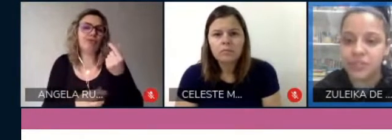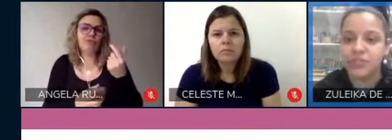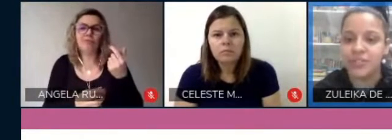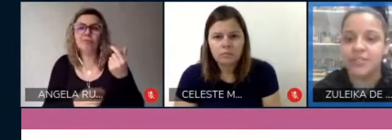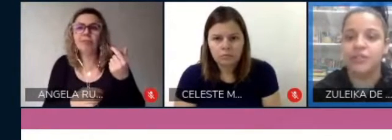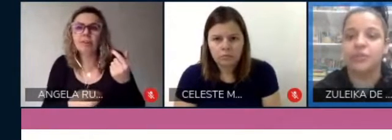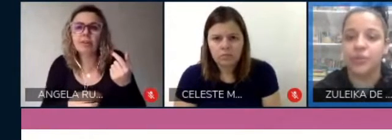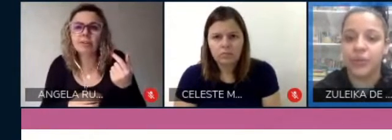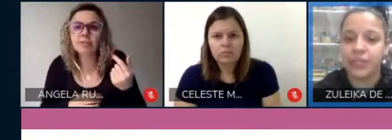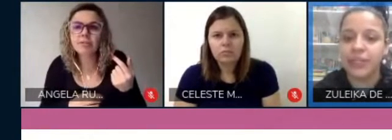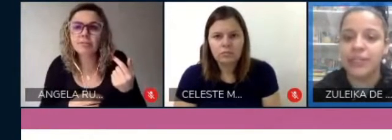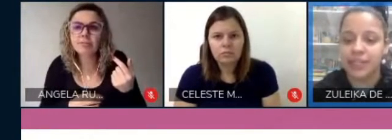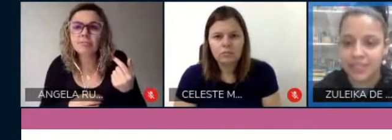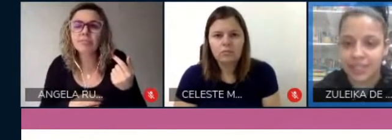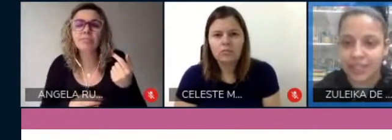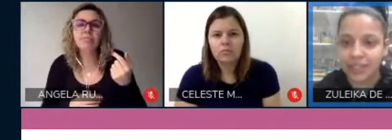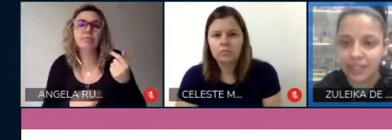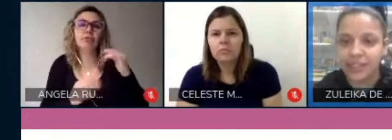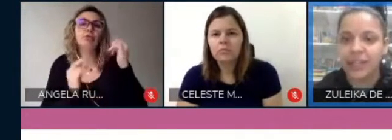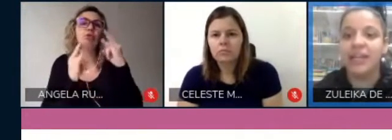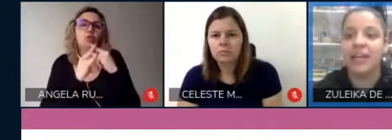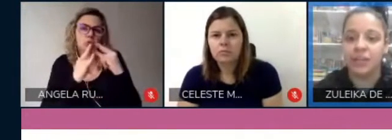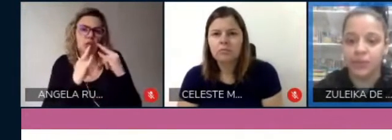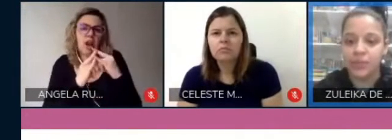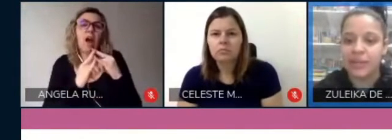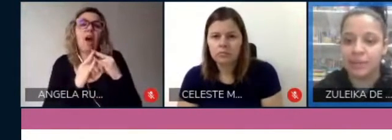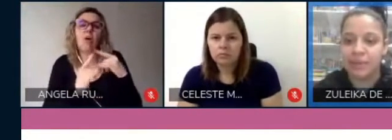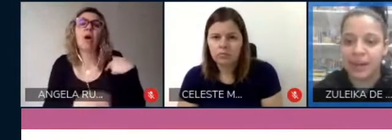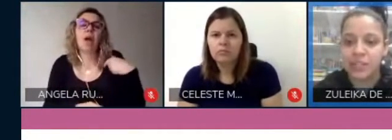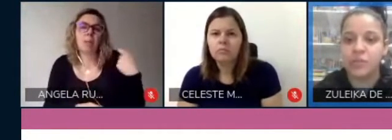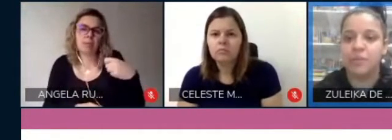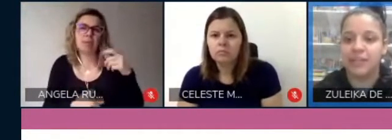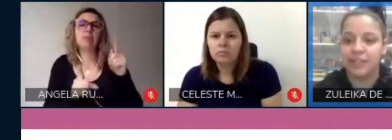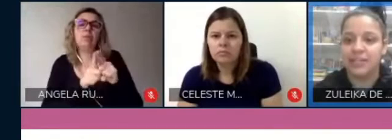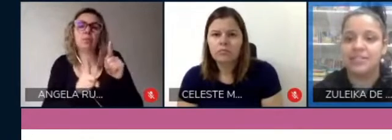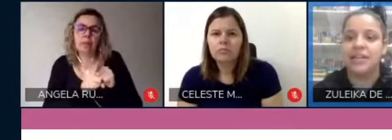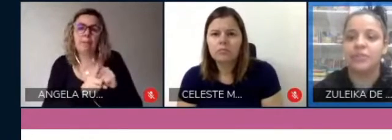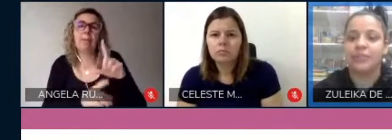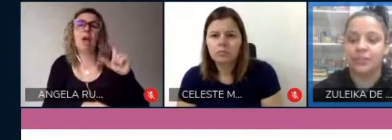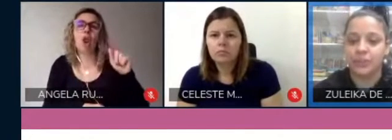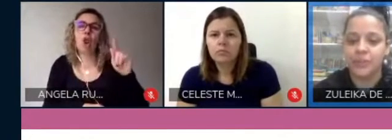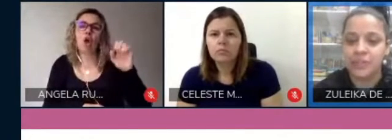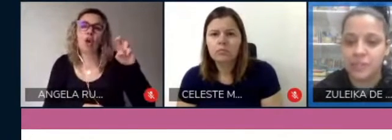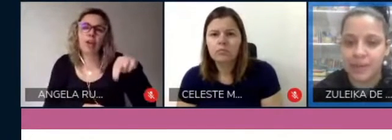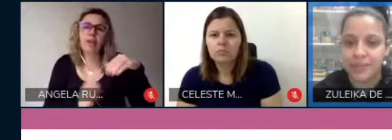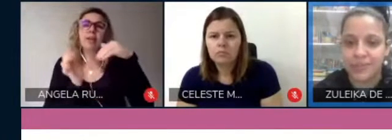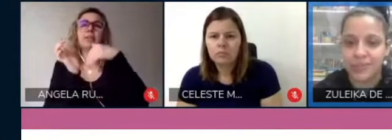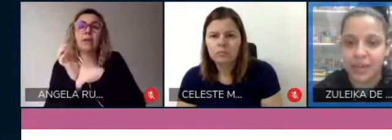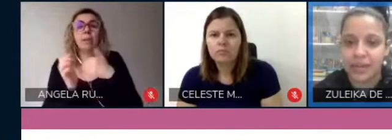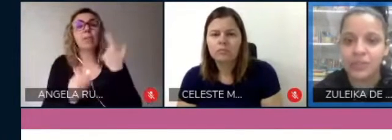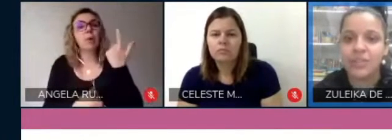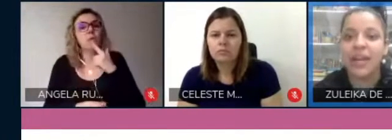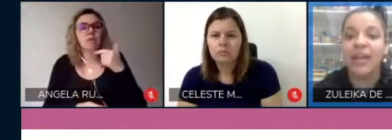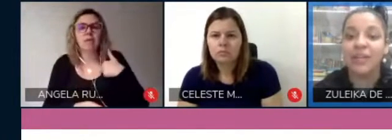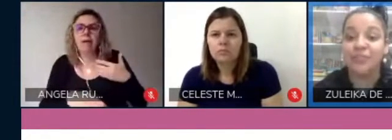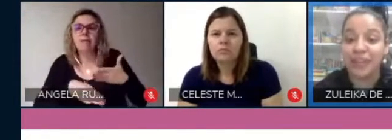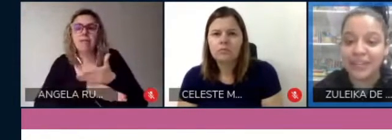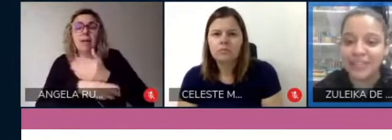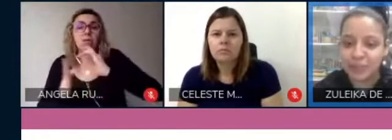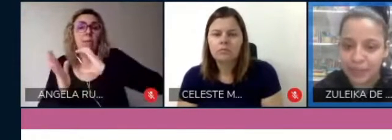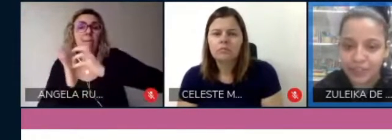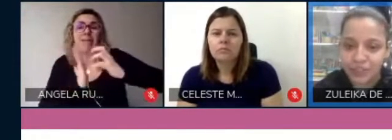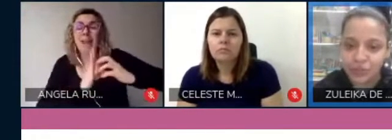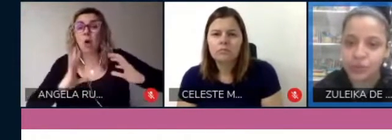também preciso fazer o login e a senha, né, no Sabe Mais, para ter acesso a todas as bases de dados,